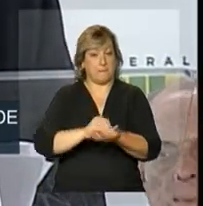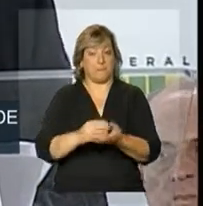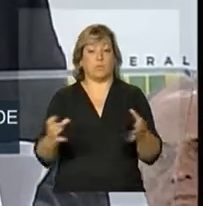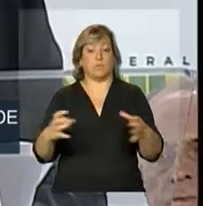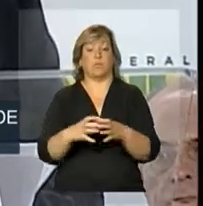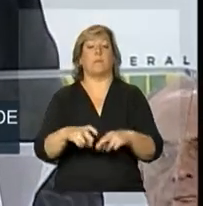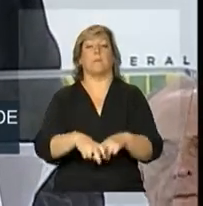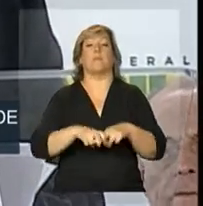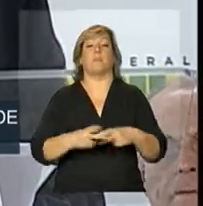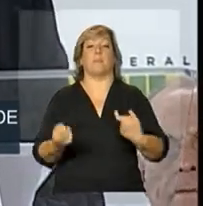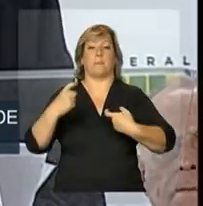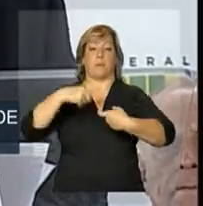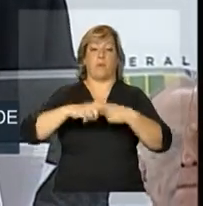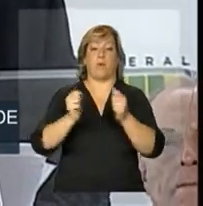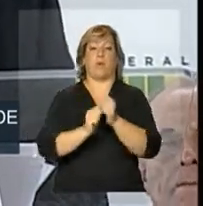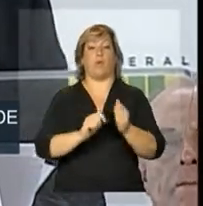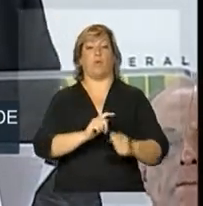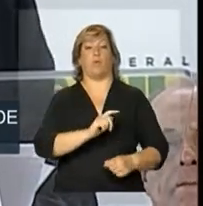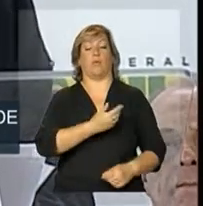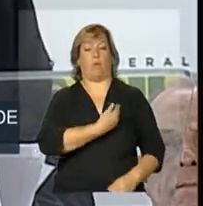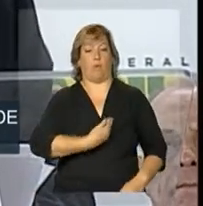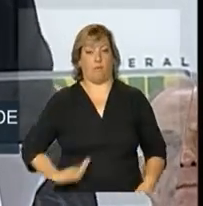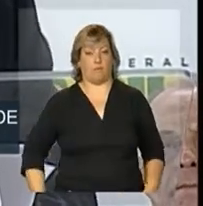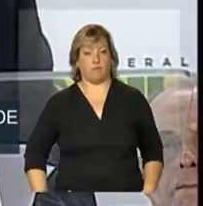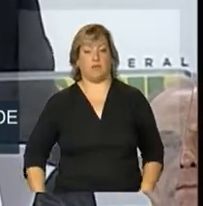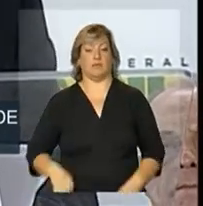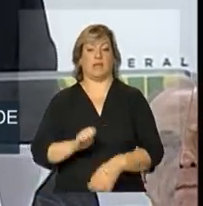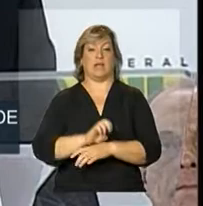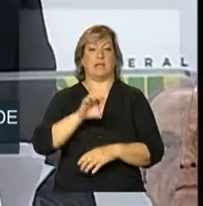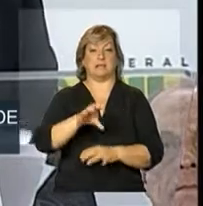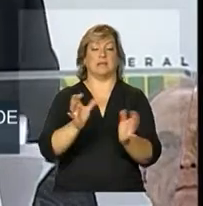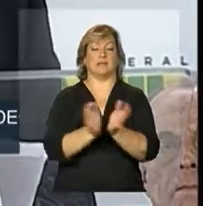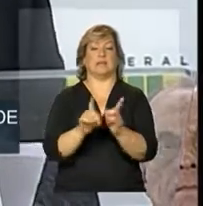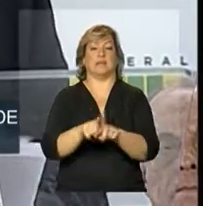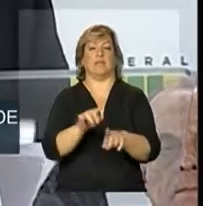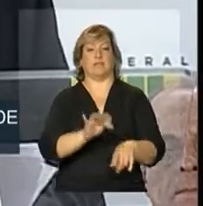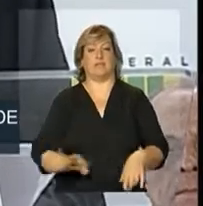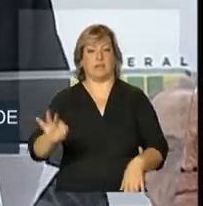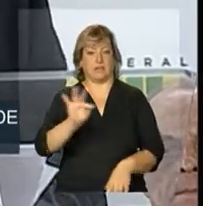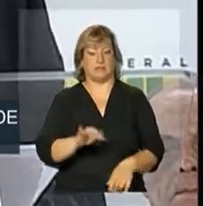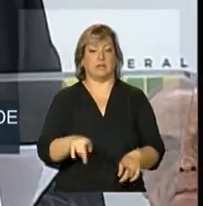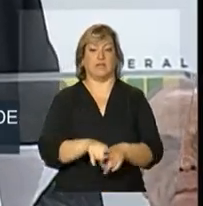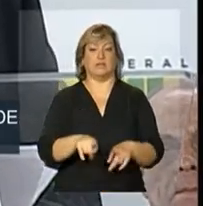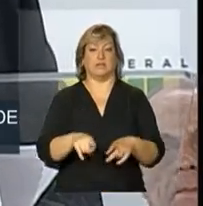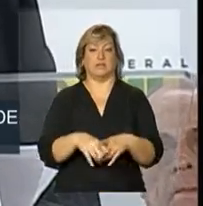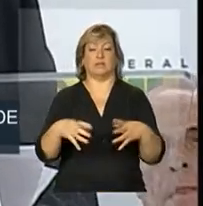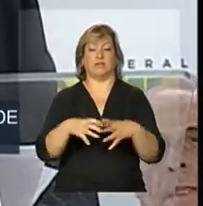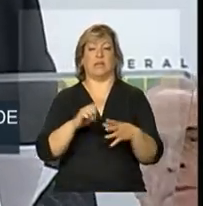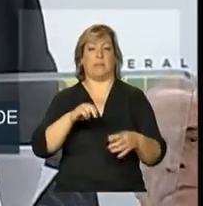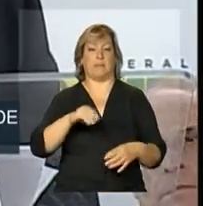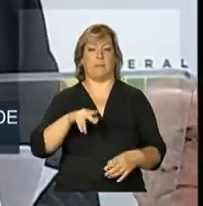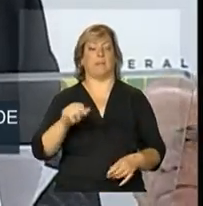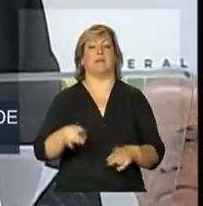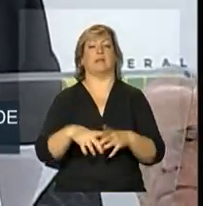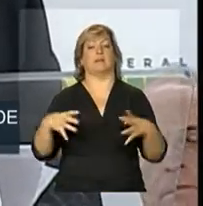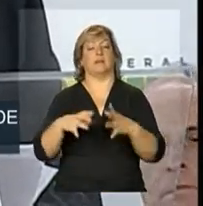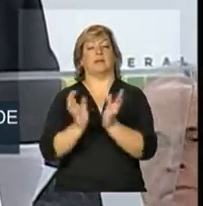parcerias com os governos federal, estadual, recursos próprios da EMAP e da iniciativa